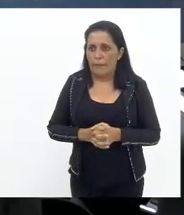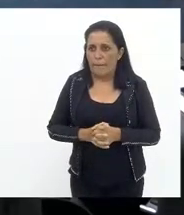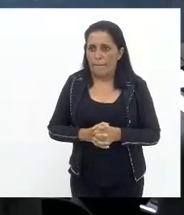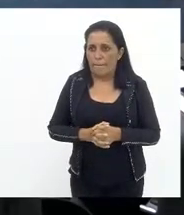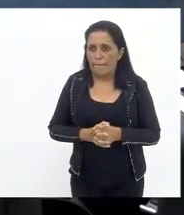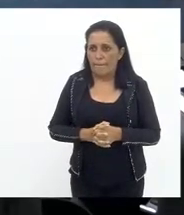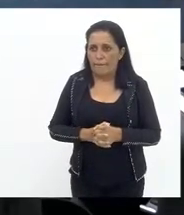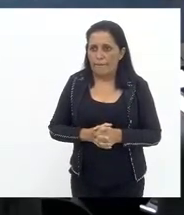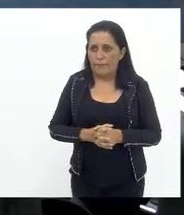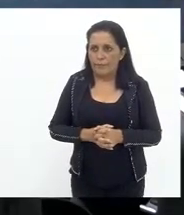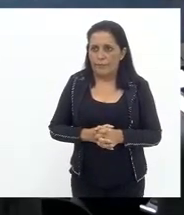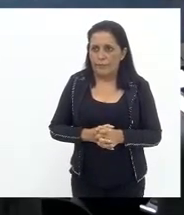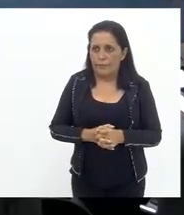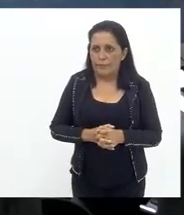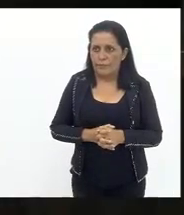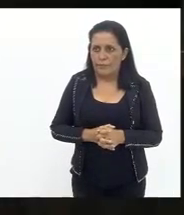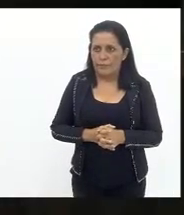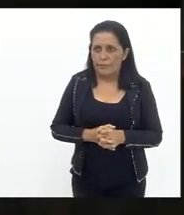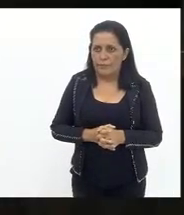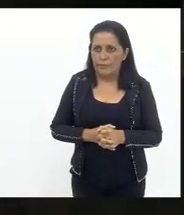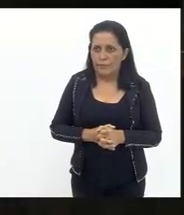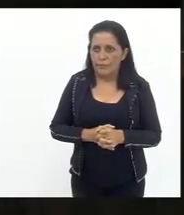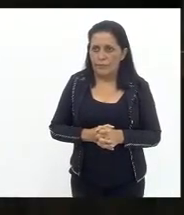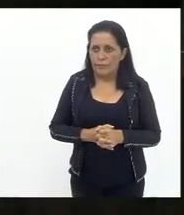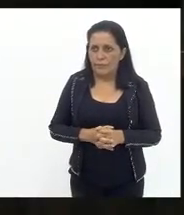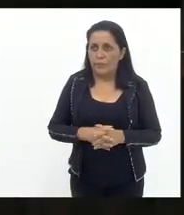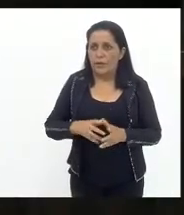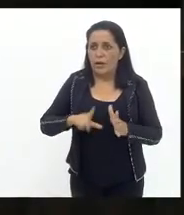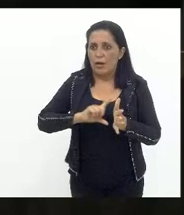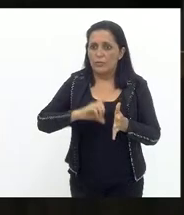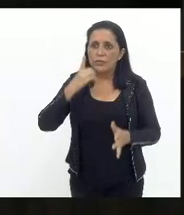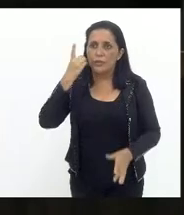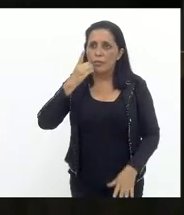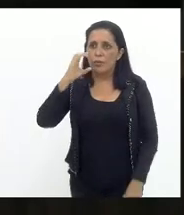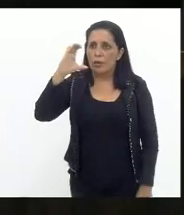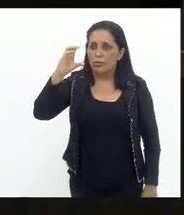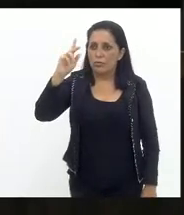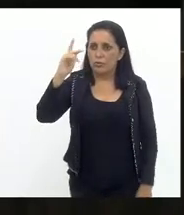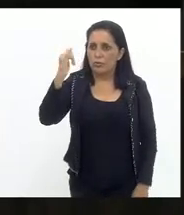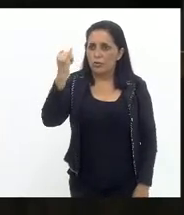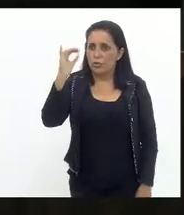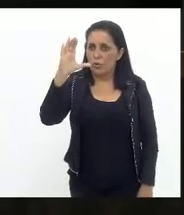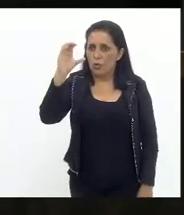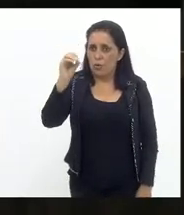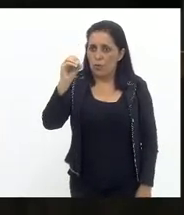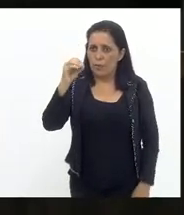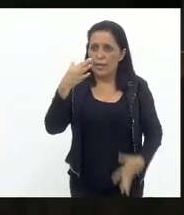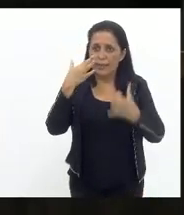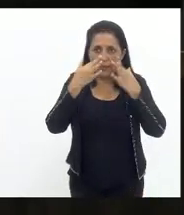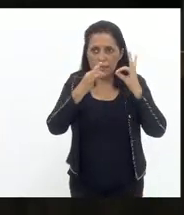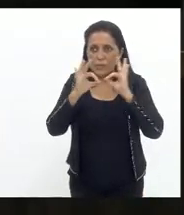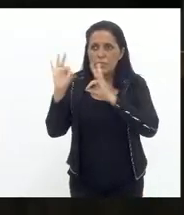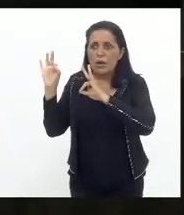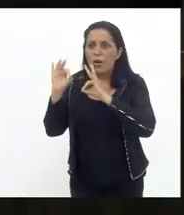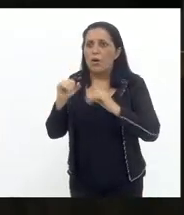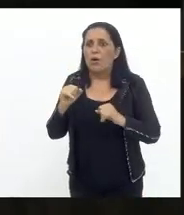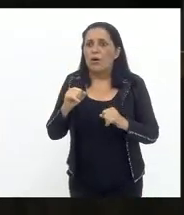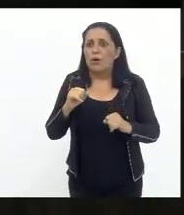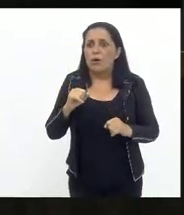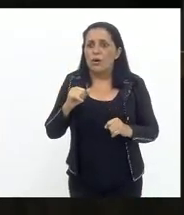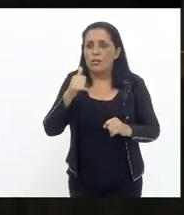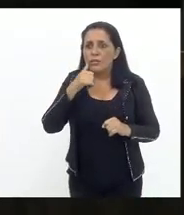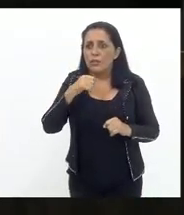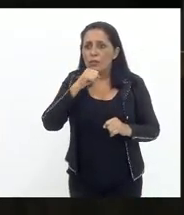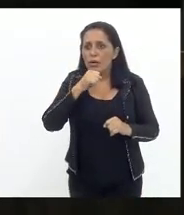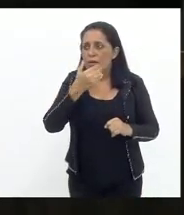Rodrigo, antes, deputado Chico, pedi aqui a atenção, senhoras e senhores